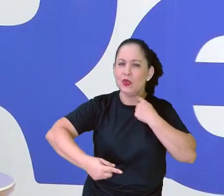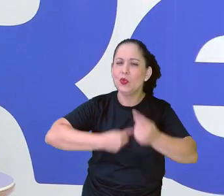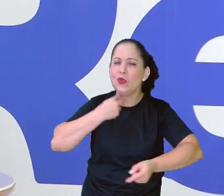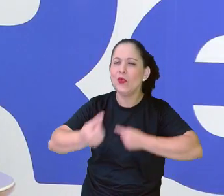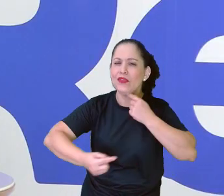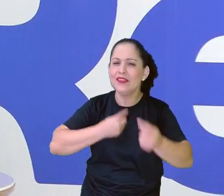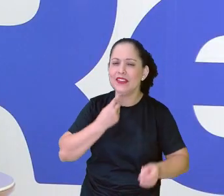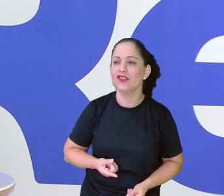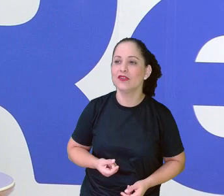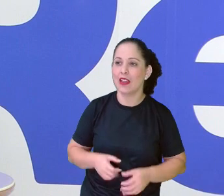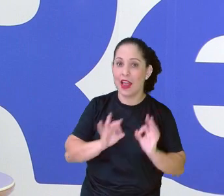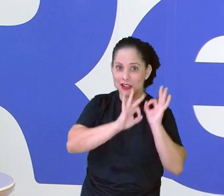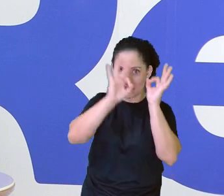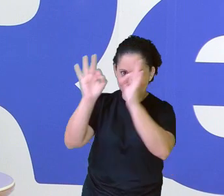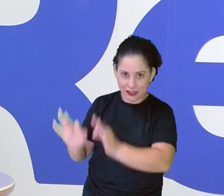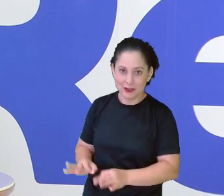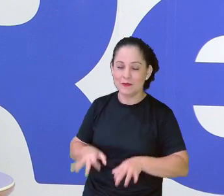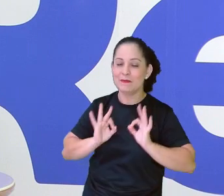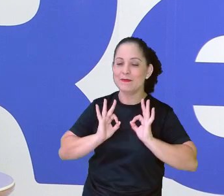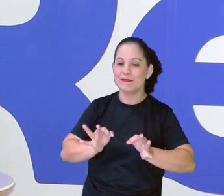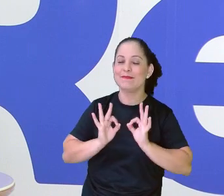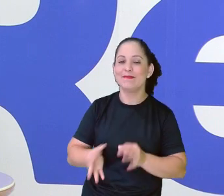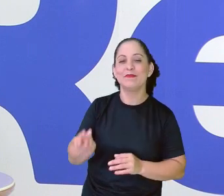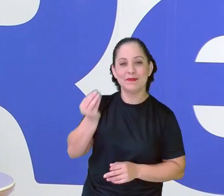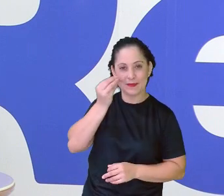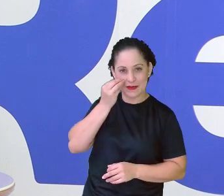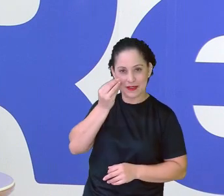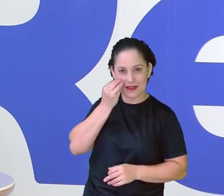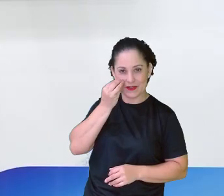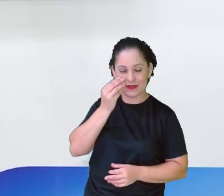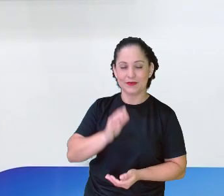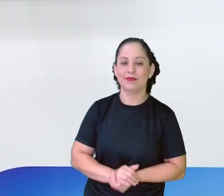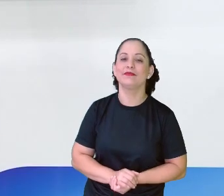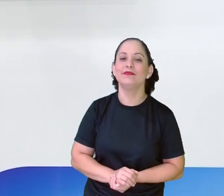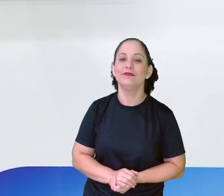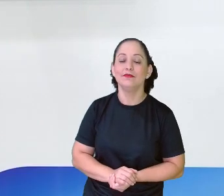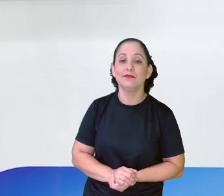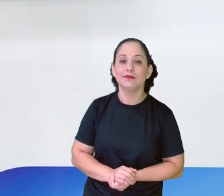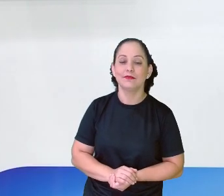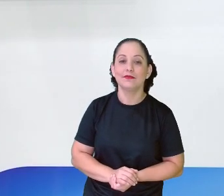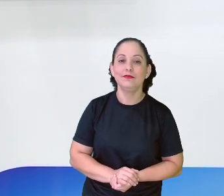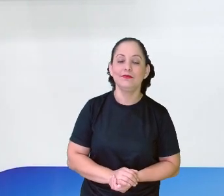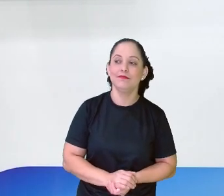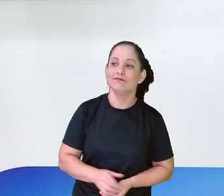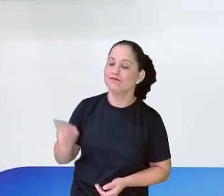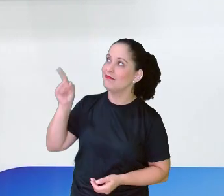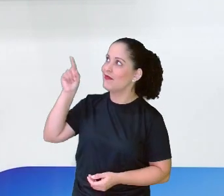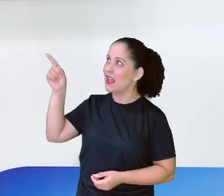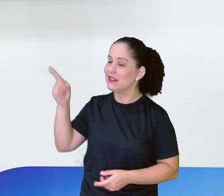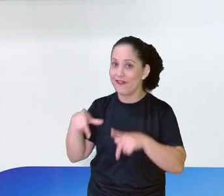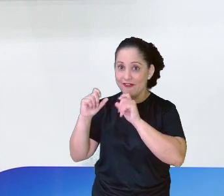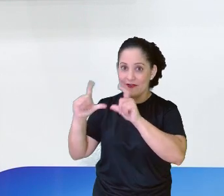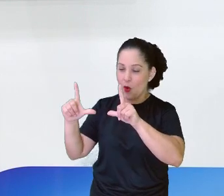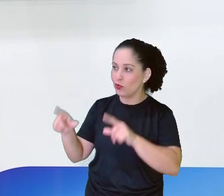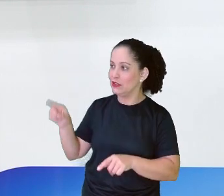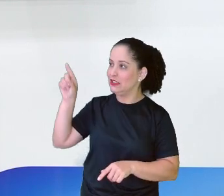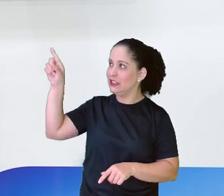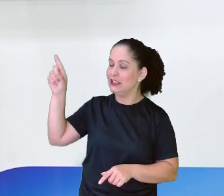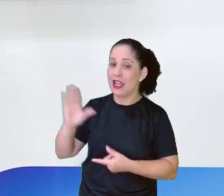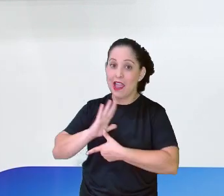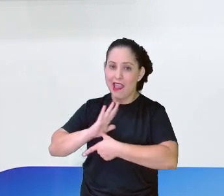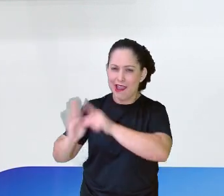Eles estão acompanhando direitinho, observando a mudança. Tá certo. Então, olha só. Essa foto aqui da ponte foi antes daquela,